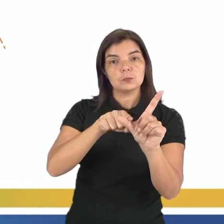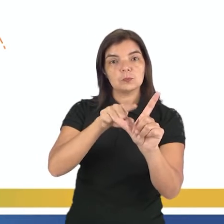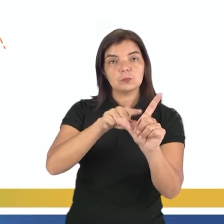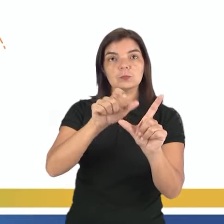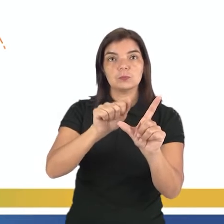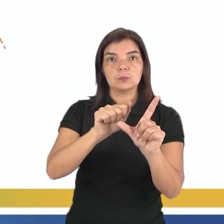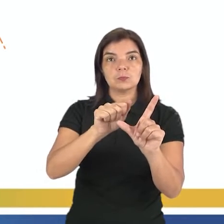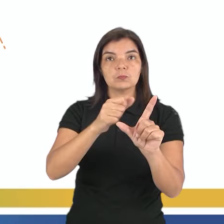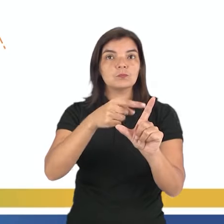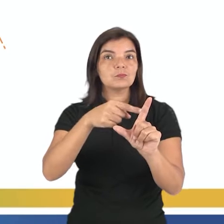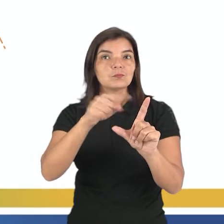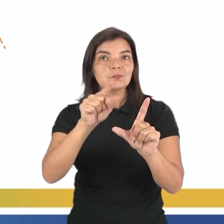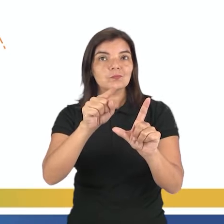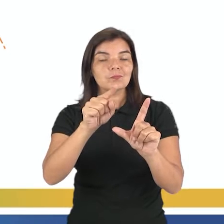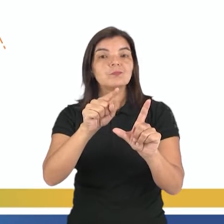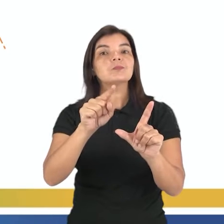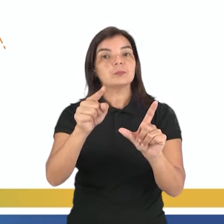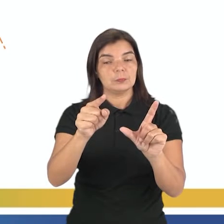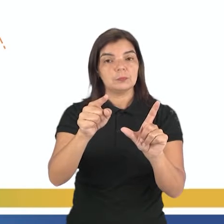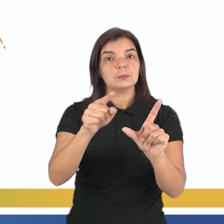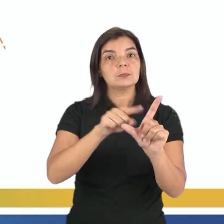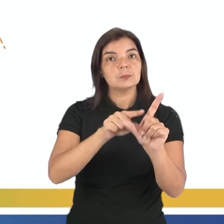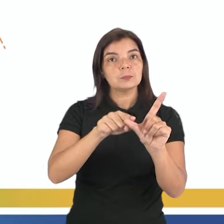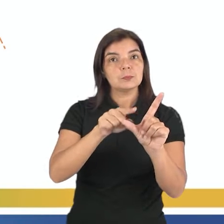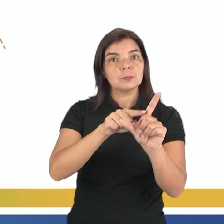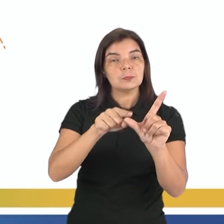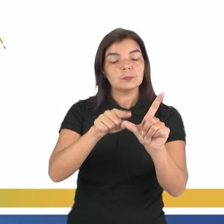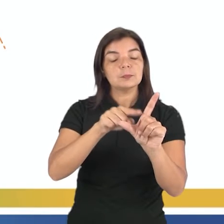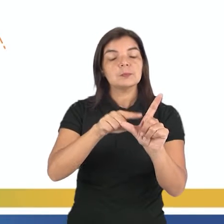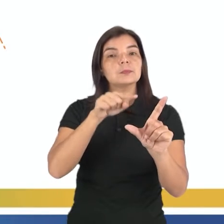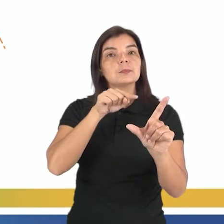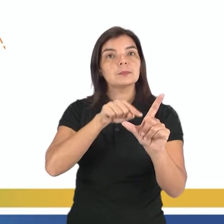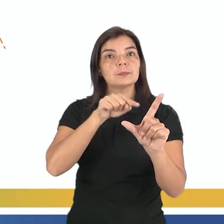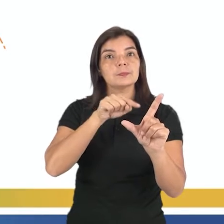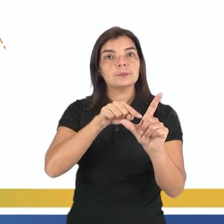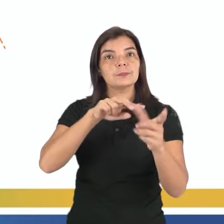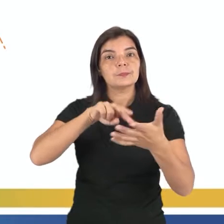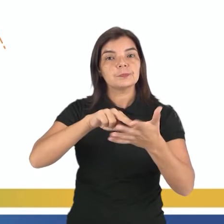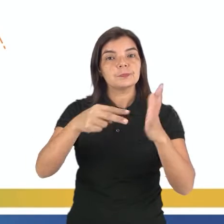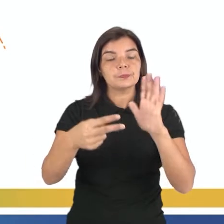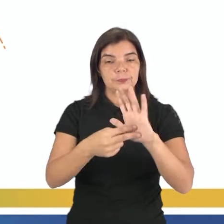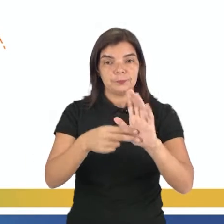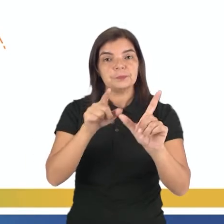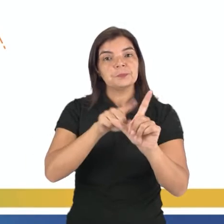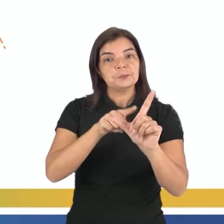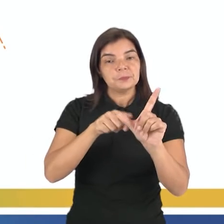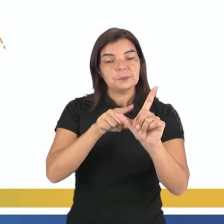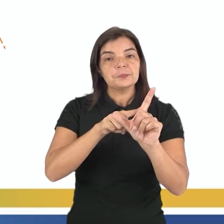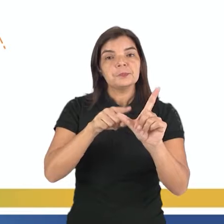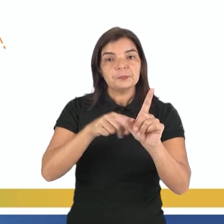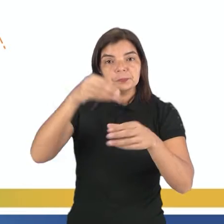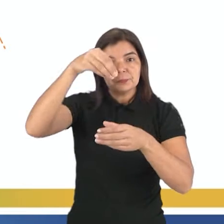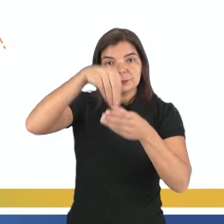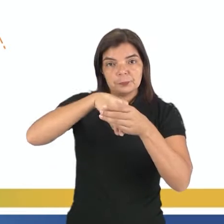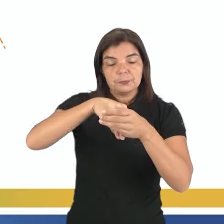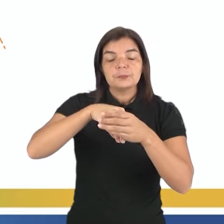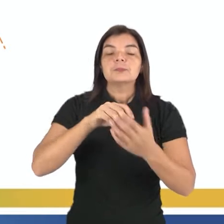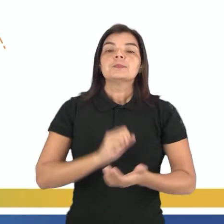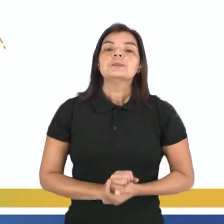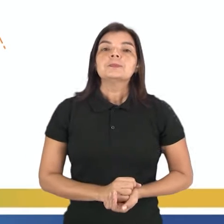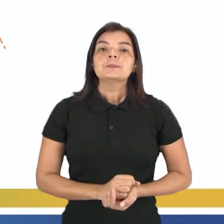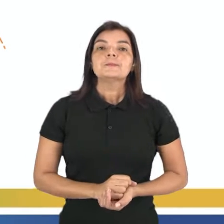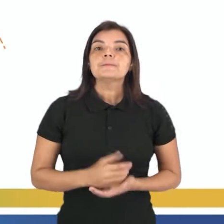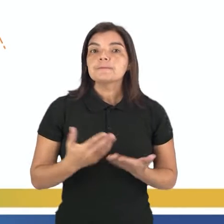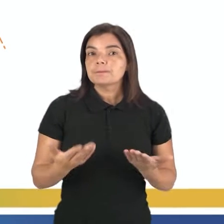o acento circunflexo em cima, então para indicar que aquele significa o ângulo interno daquele triângulo,